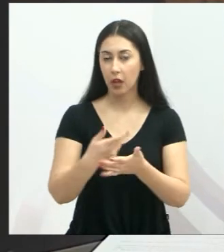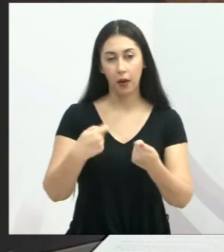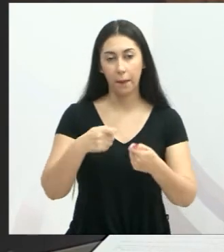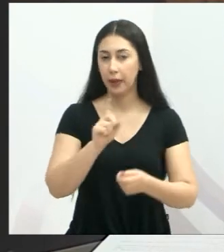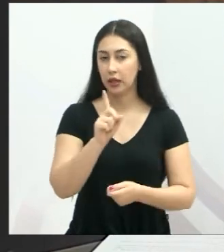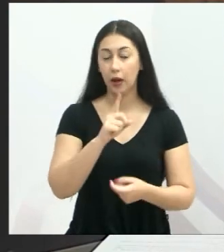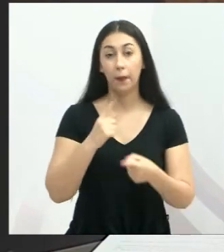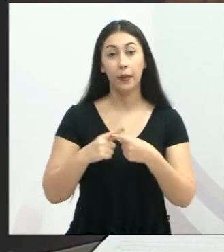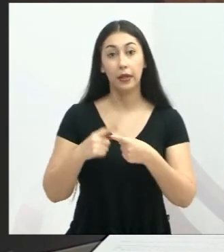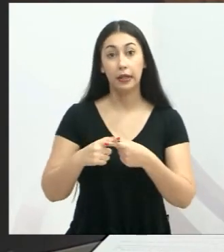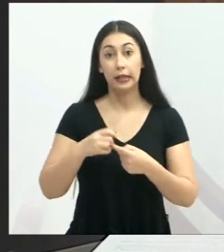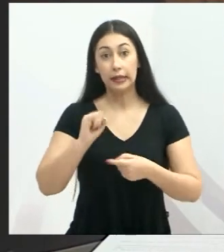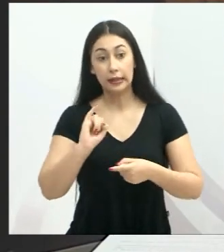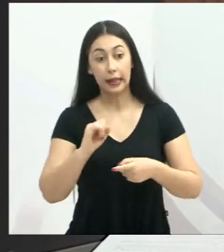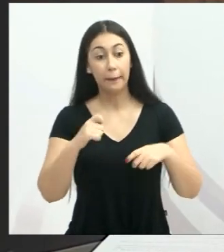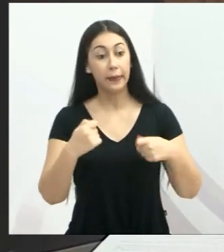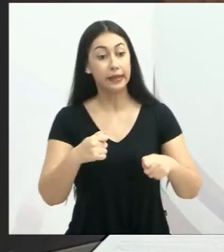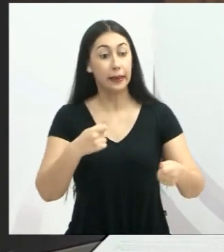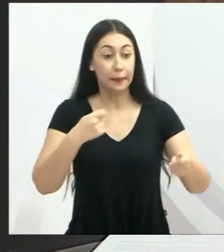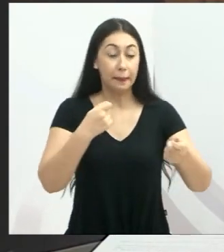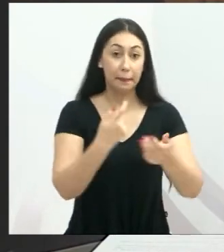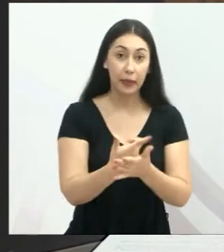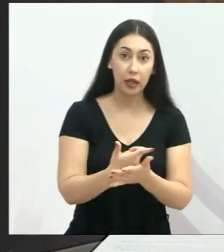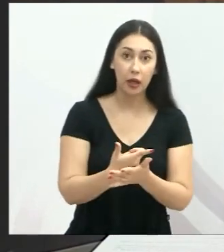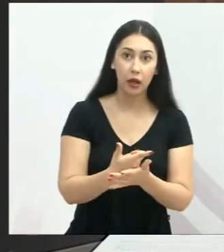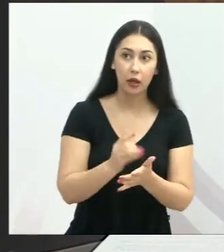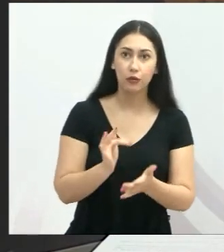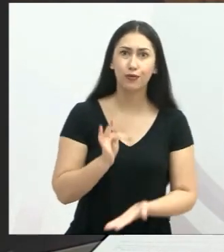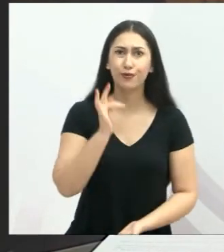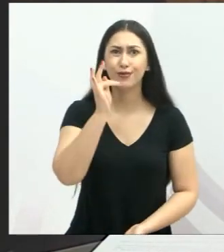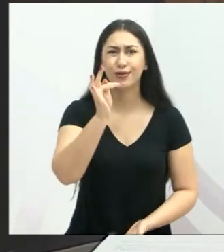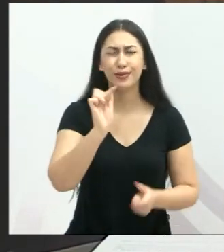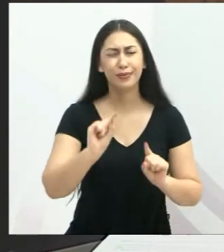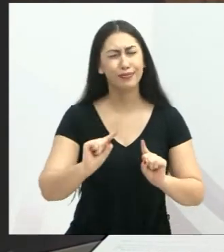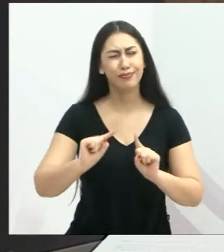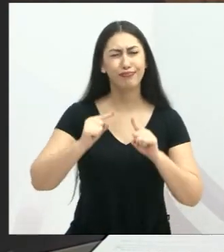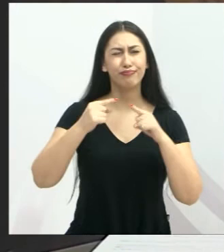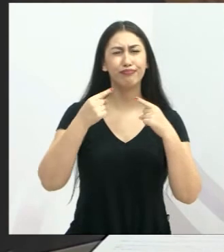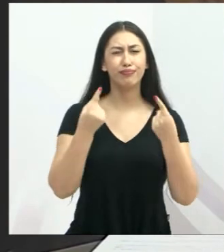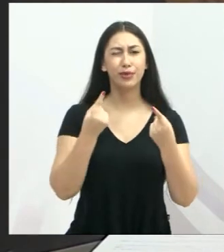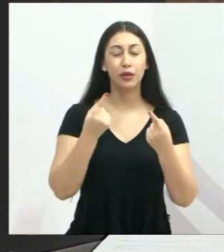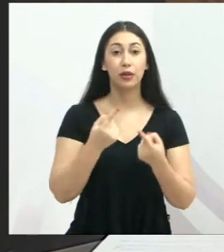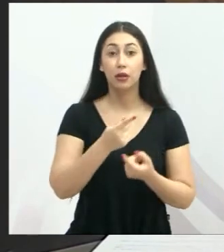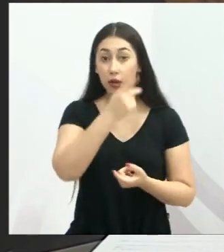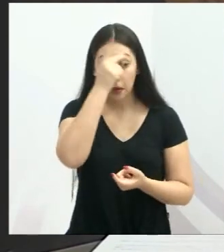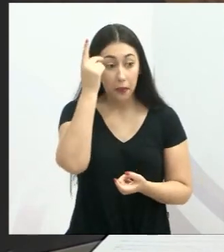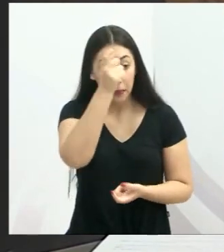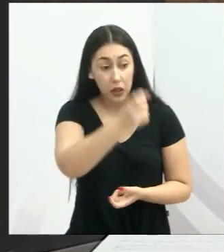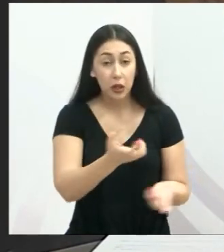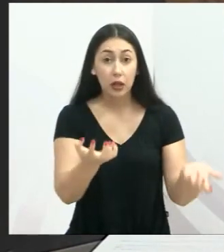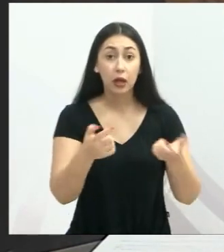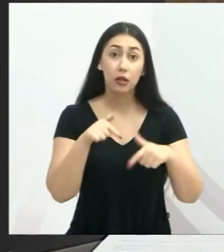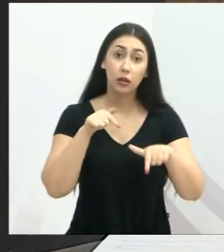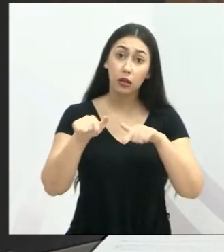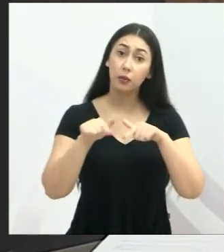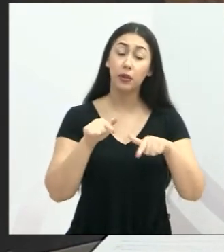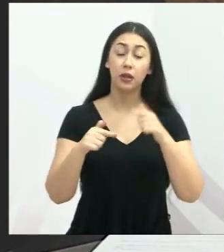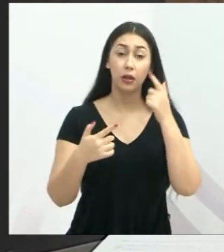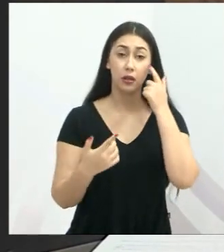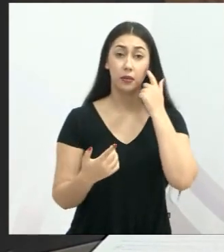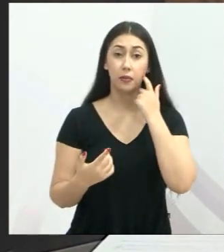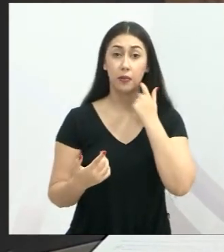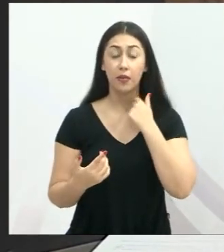a gente vai agravar ainda mais a situação daquele que só quer trabalhar e está sendo nesse